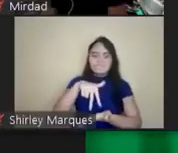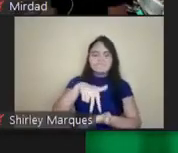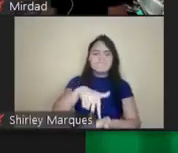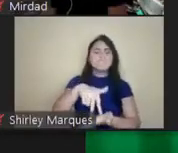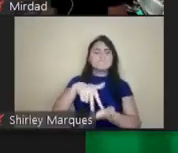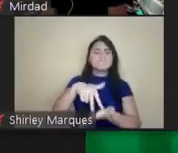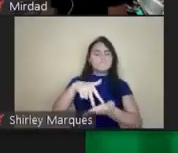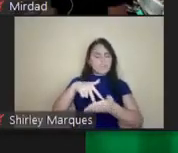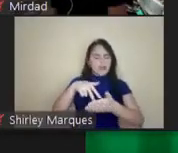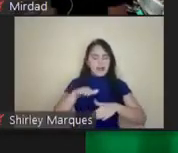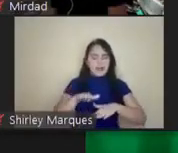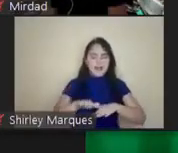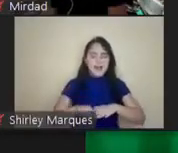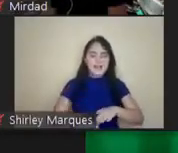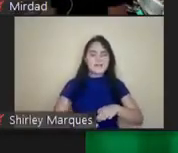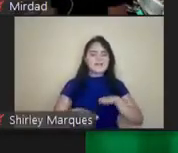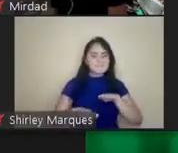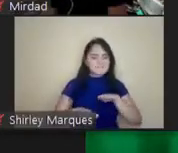chão,